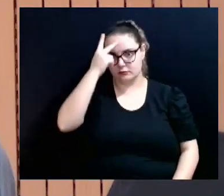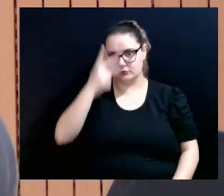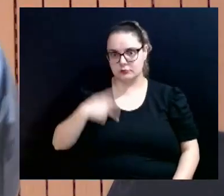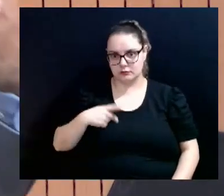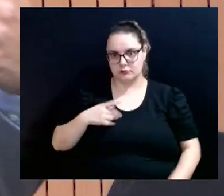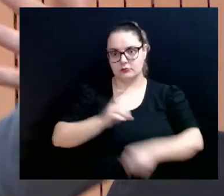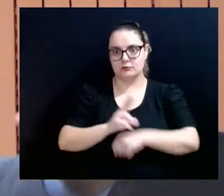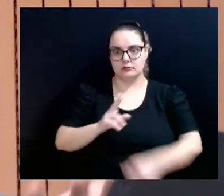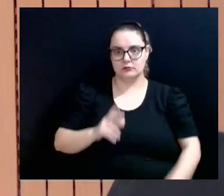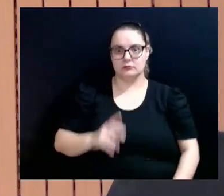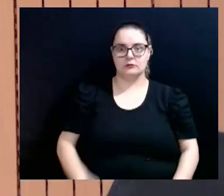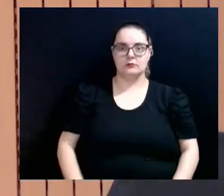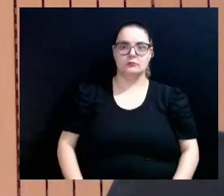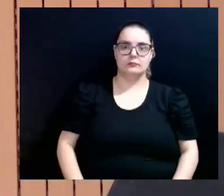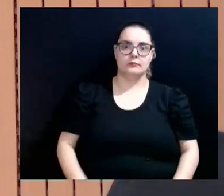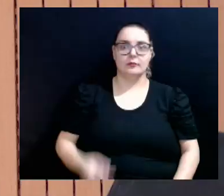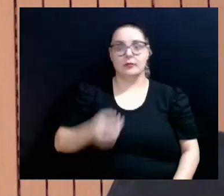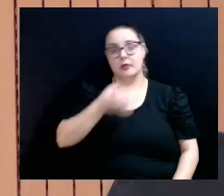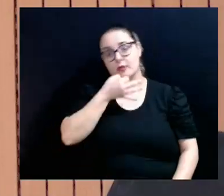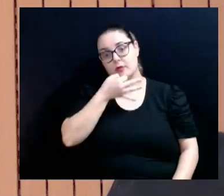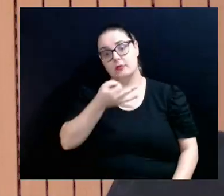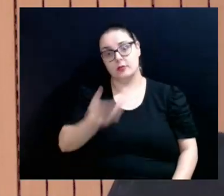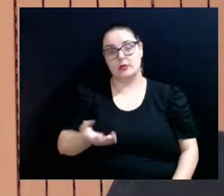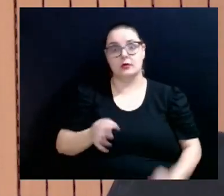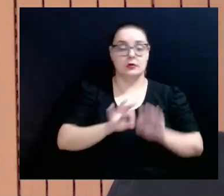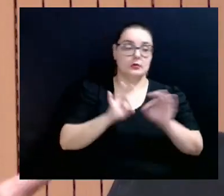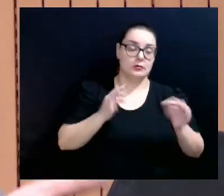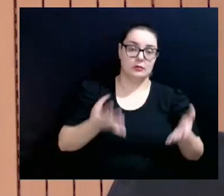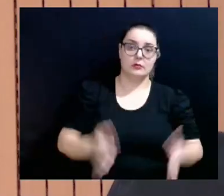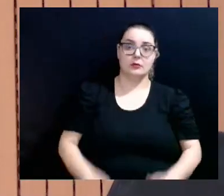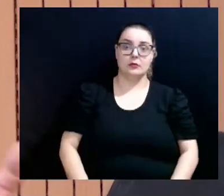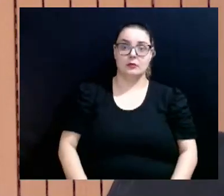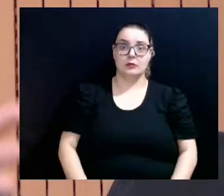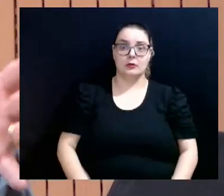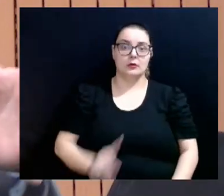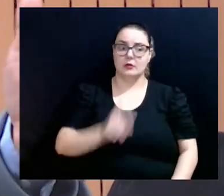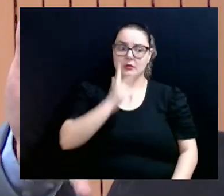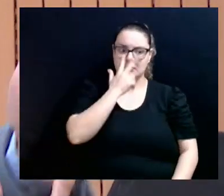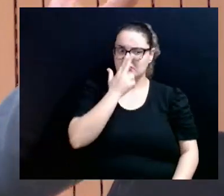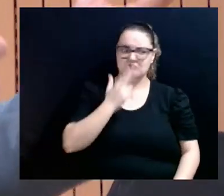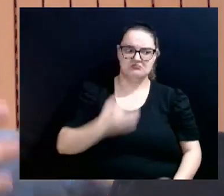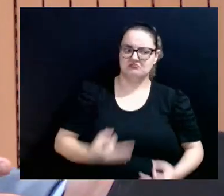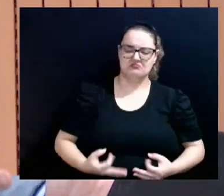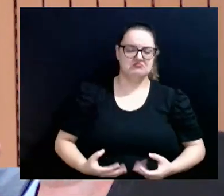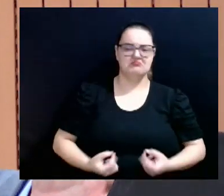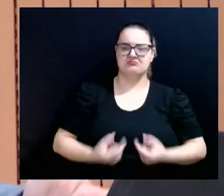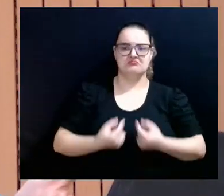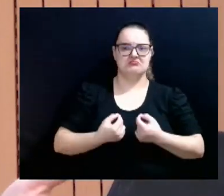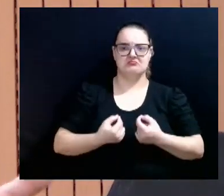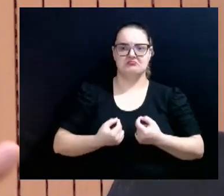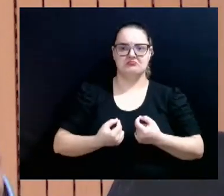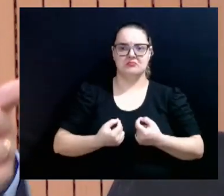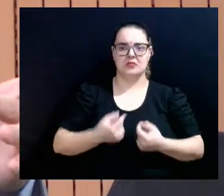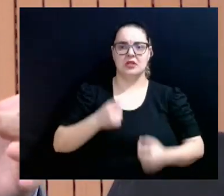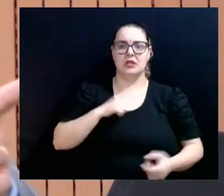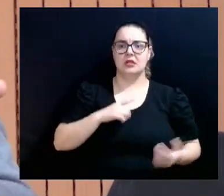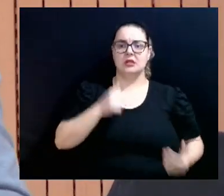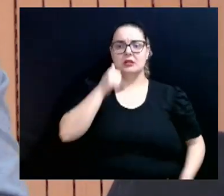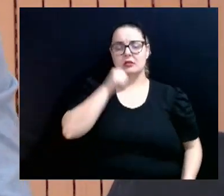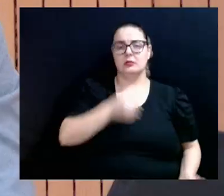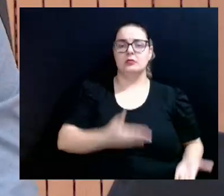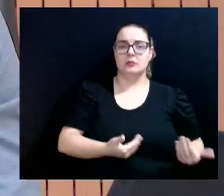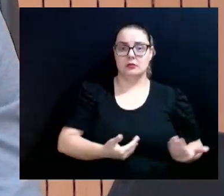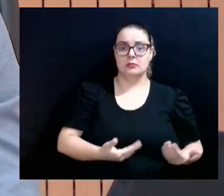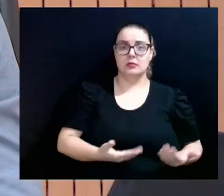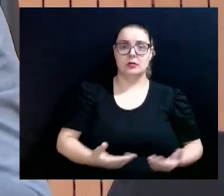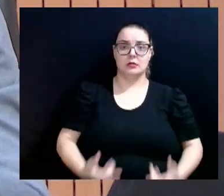pitaco aqui à distância, né, disso, mas, ao meu entender, não me parece uma história de câncer. Existem mulheres muito jovens que vão ter câncer, isso deve chamar a atenção